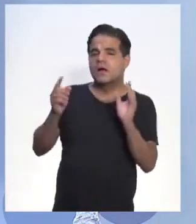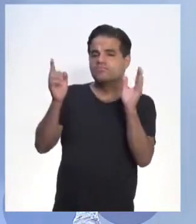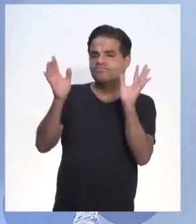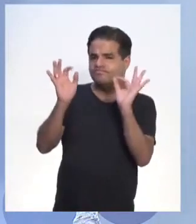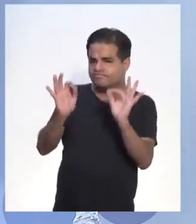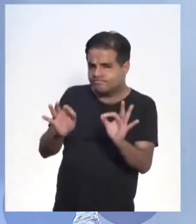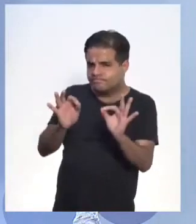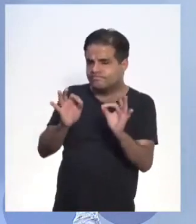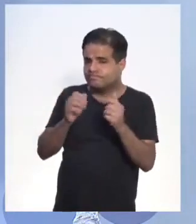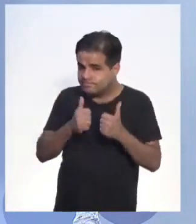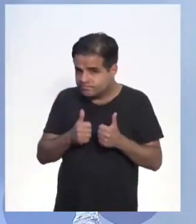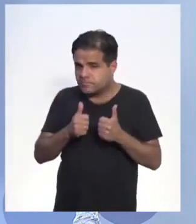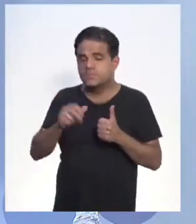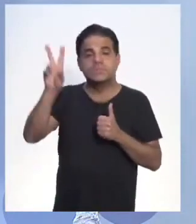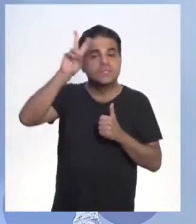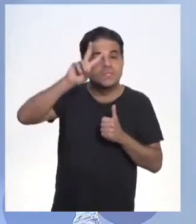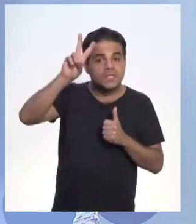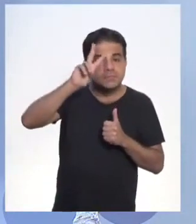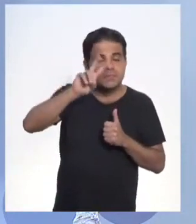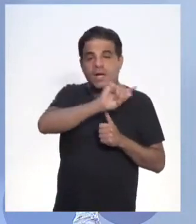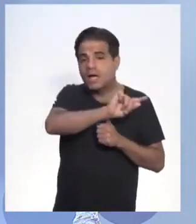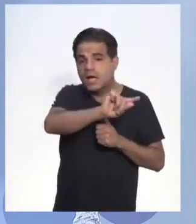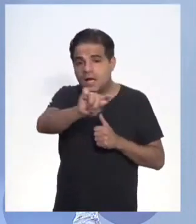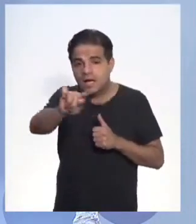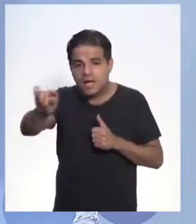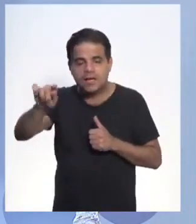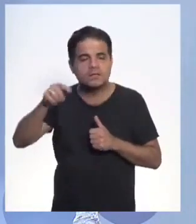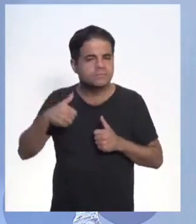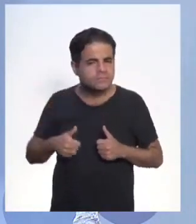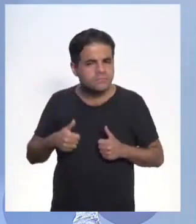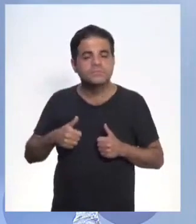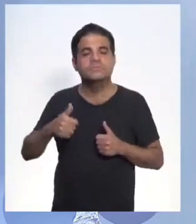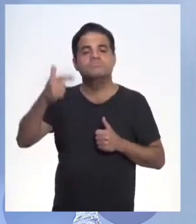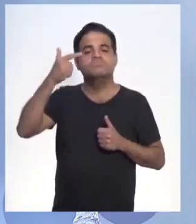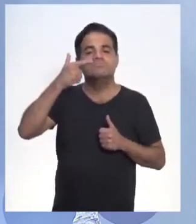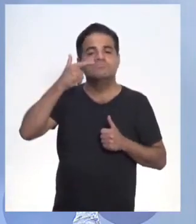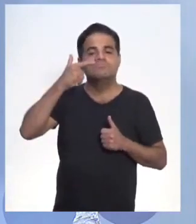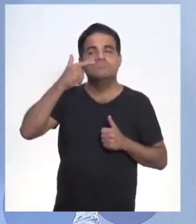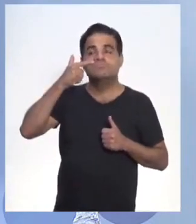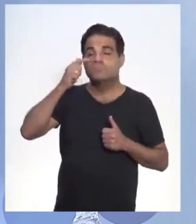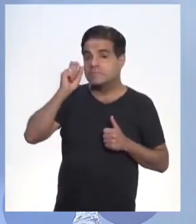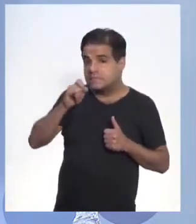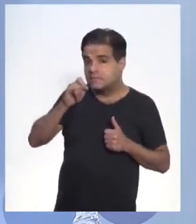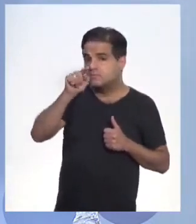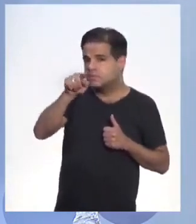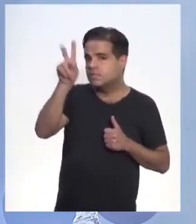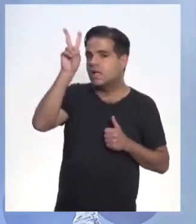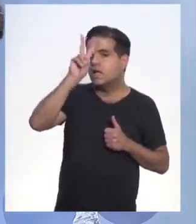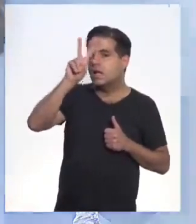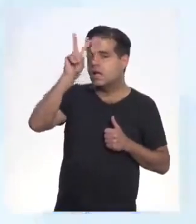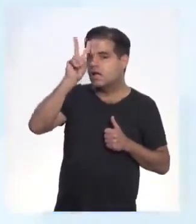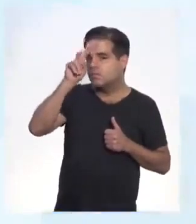combinações, certo? Lembraram disso? Vamos então ver se você lembrou.